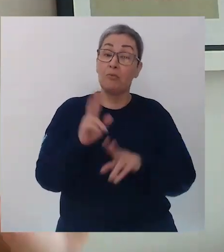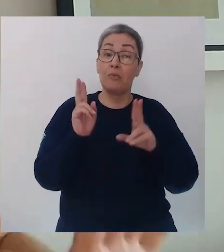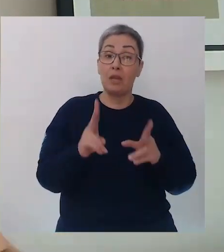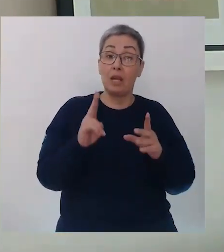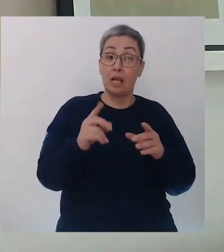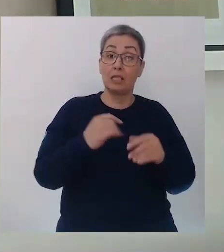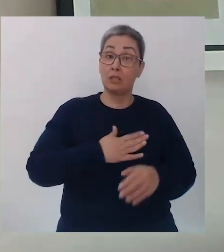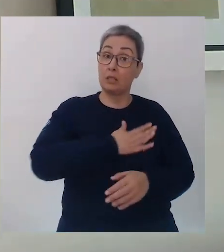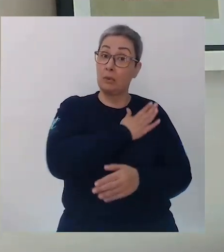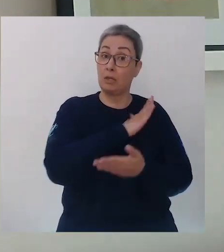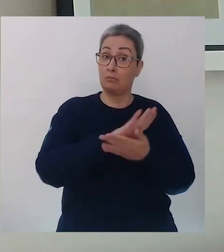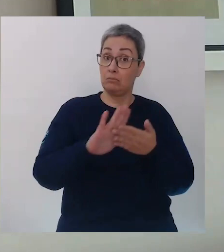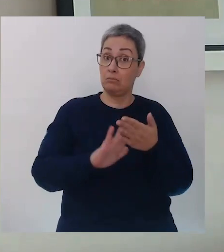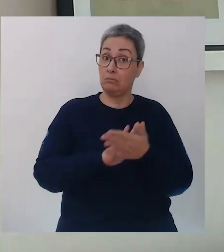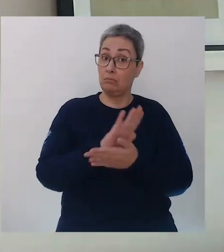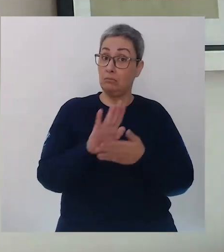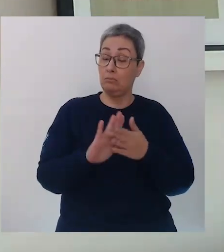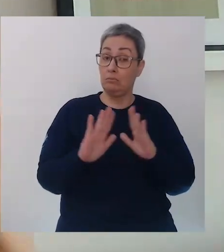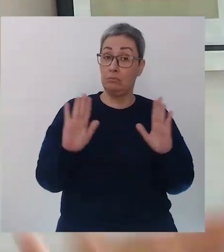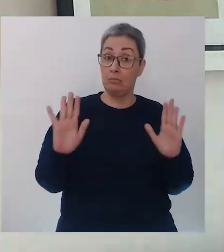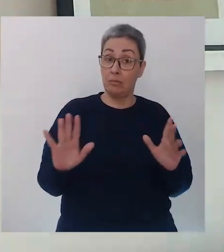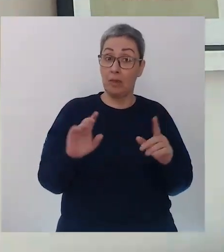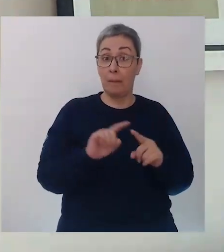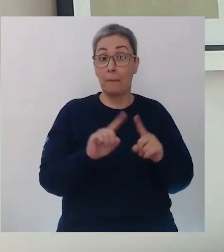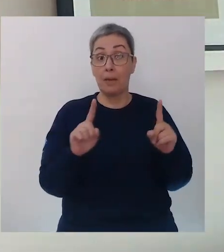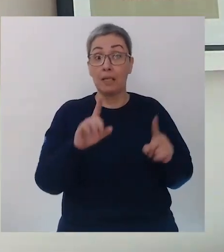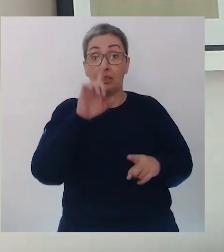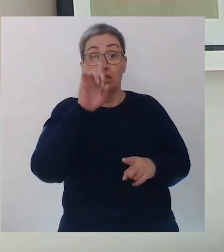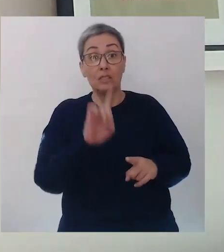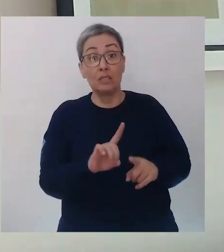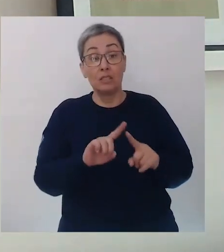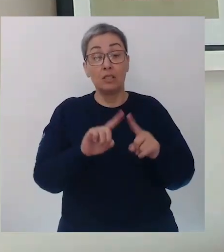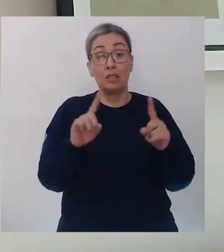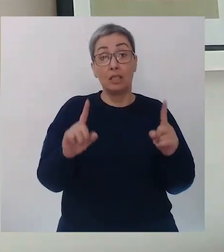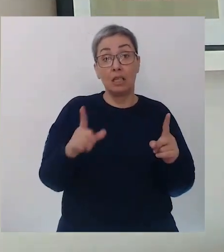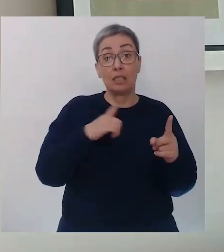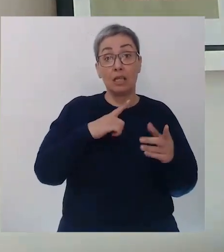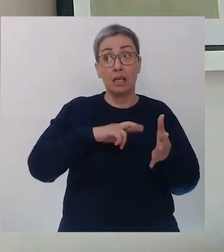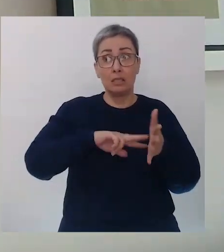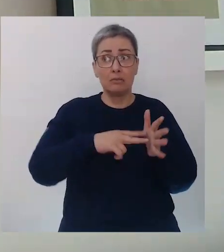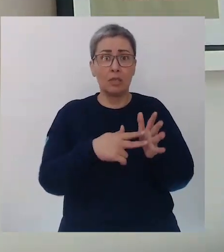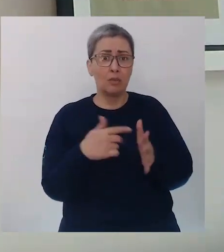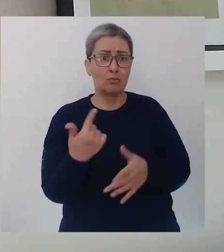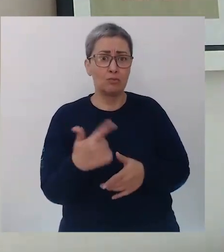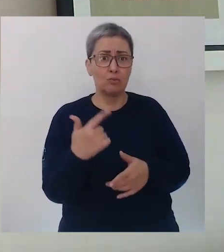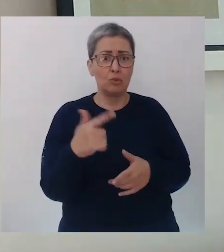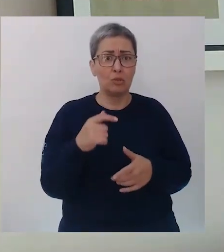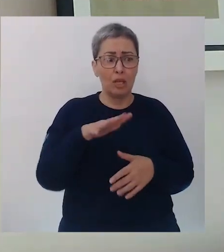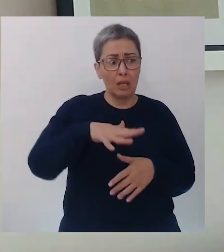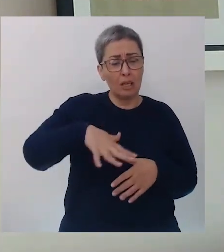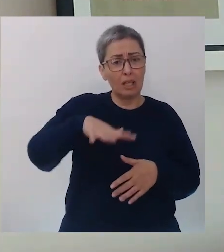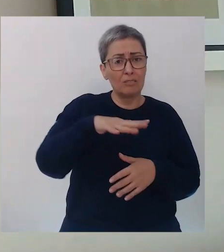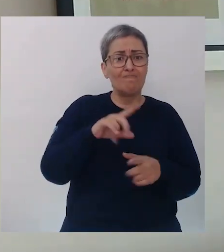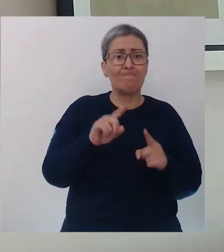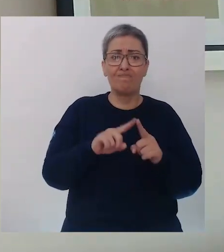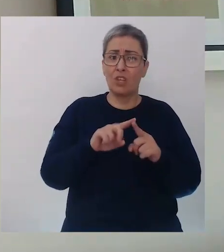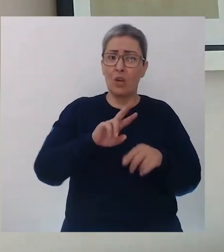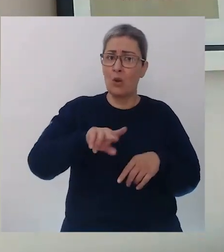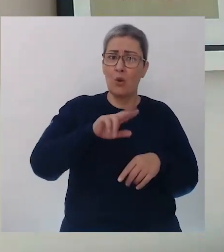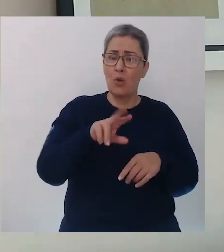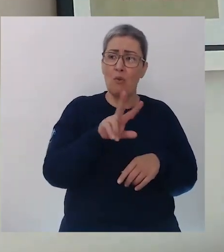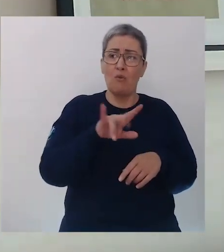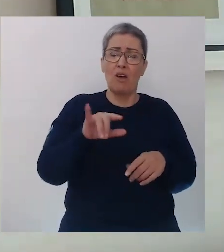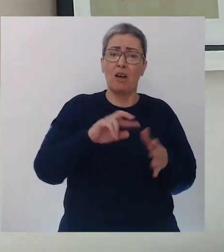sem discriminação. Caso esses direitos, então, não sejam significativos em tais espaços, eles não vão